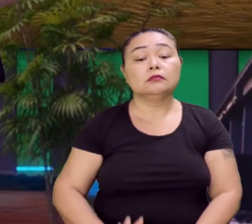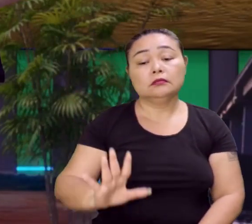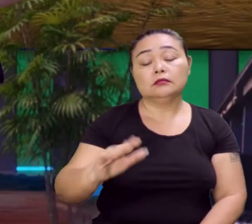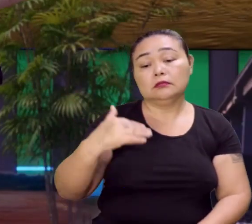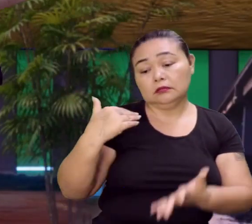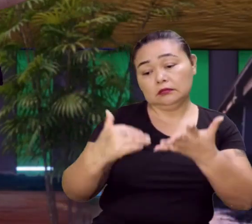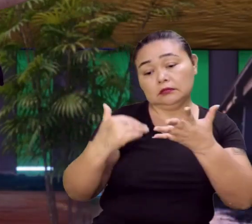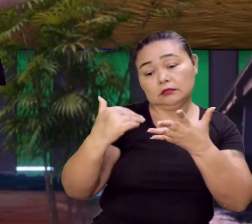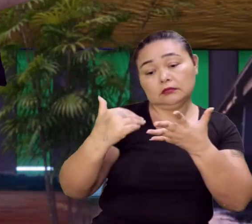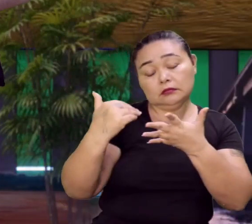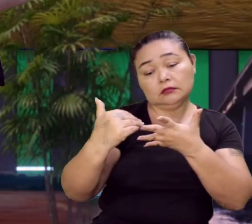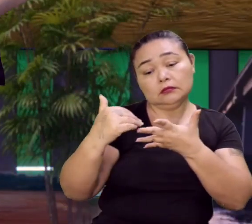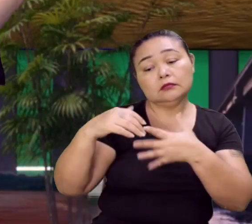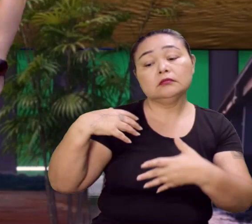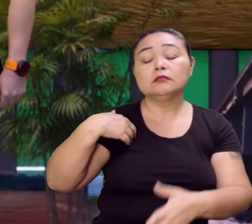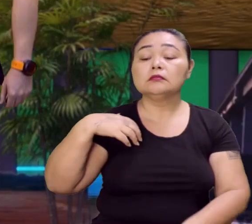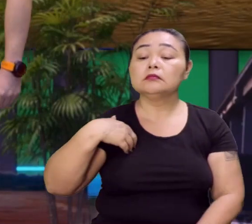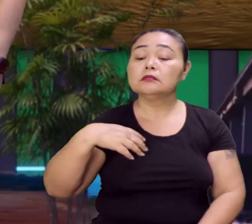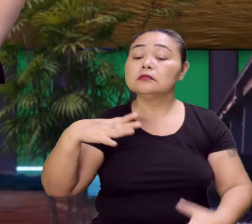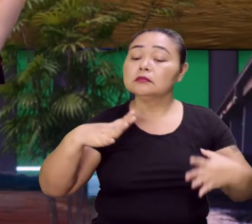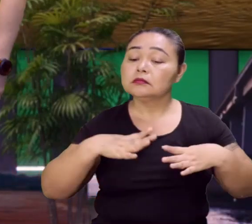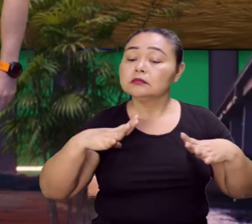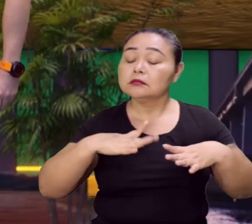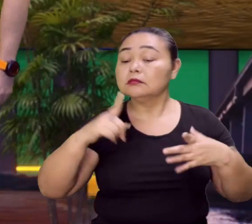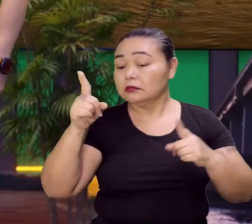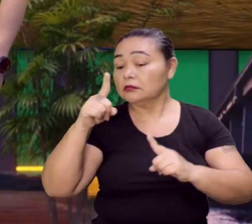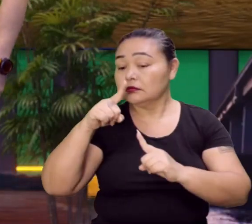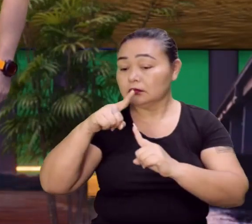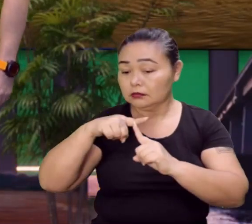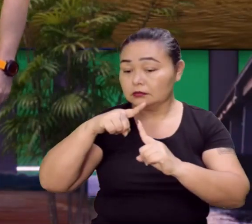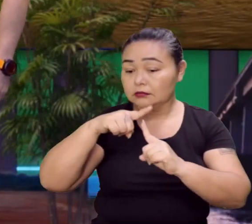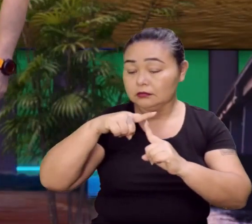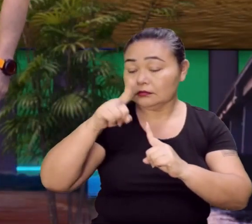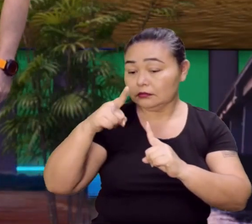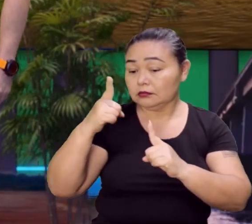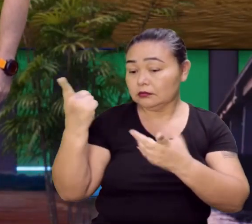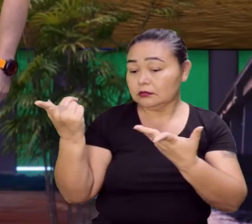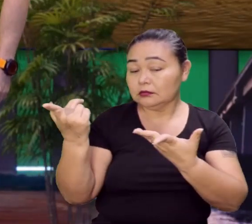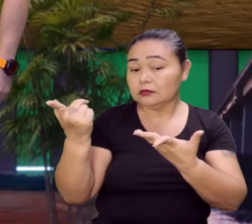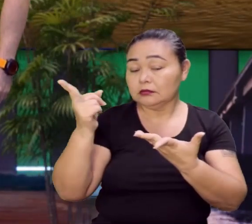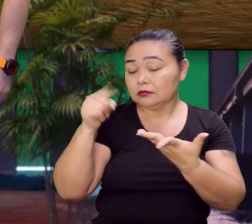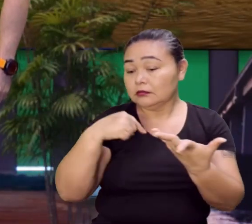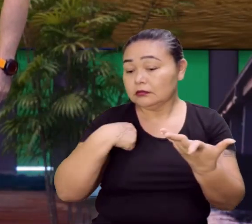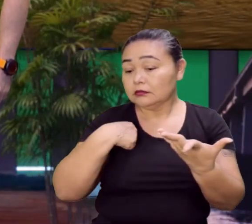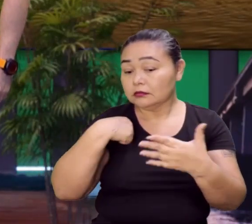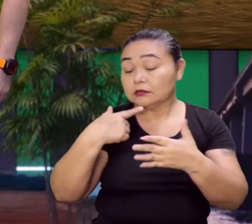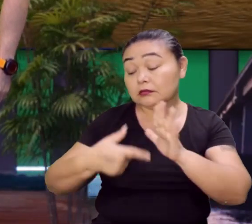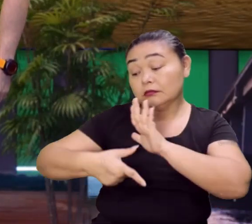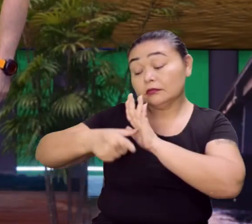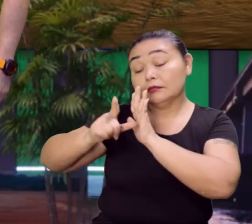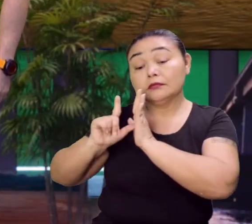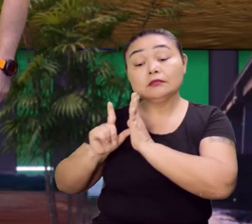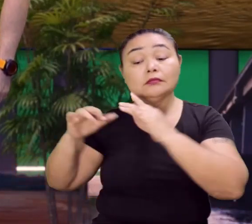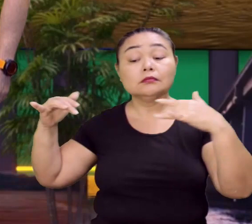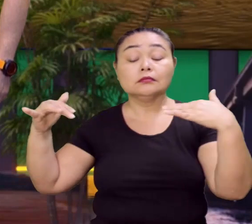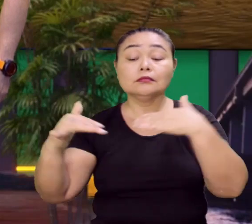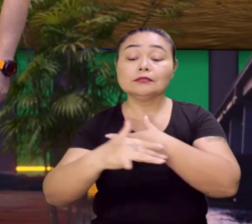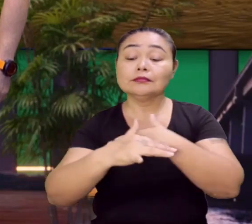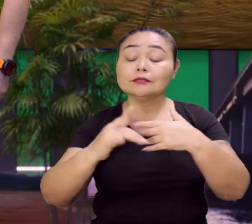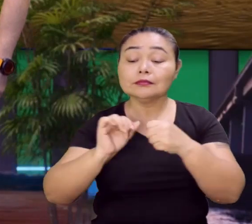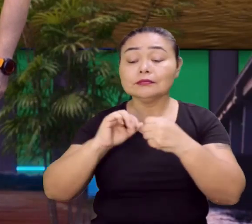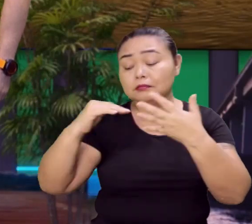hierarquia. galera. Então, as cidades também têm esse tipo de hierarquia. Antes de chegar aos grandes centros urbanos, passa-se por